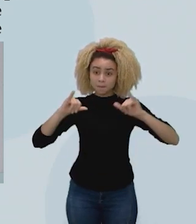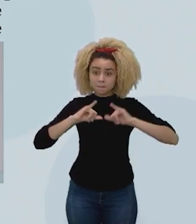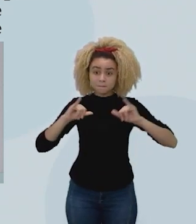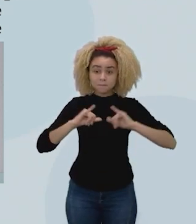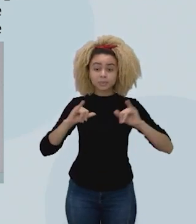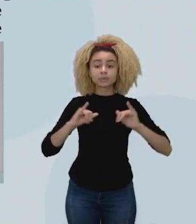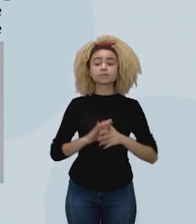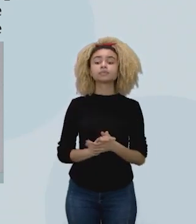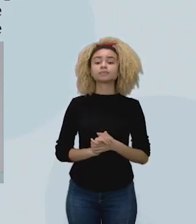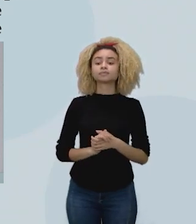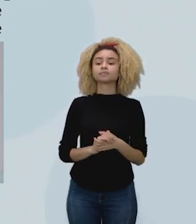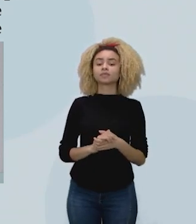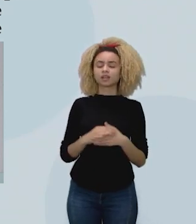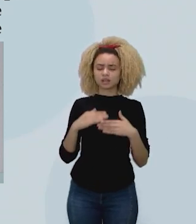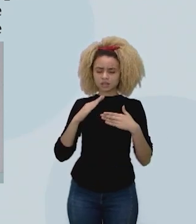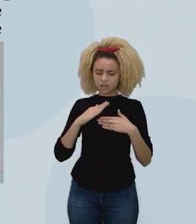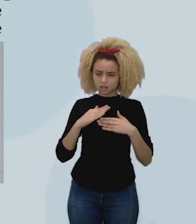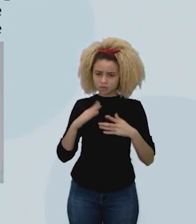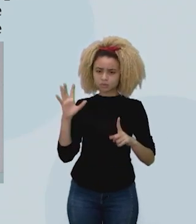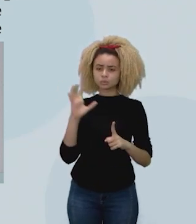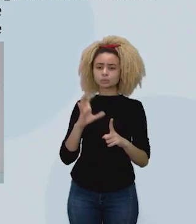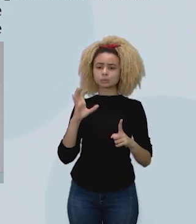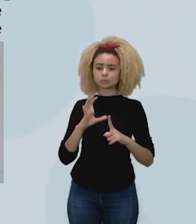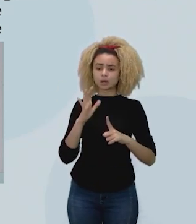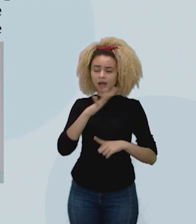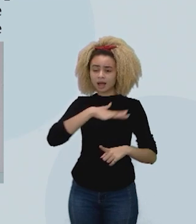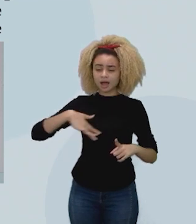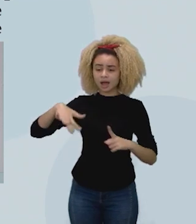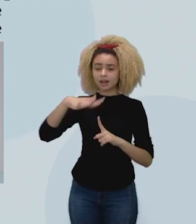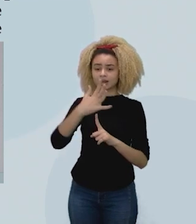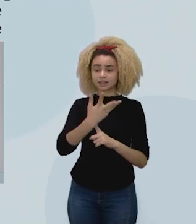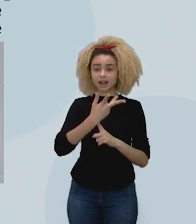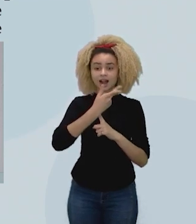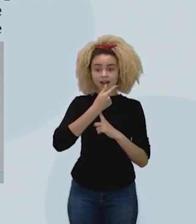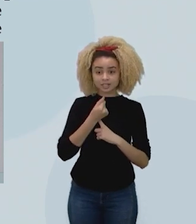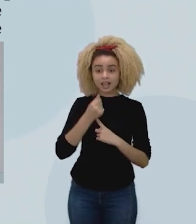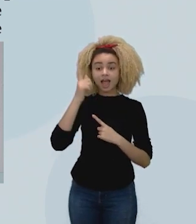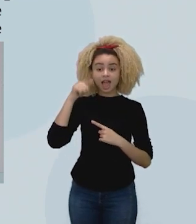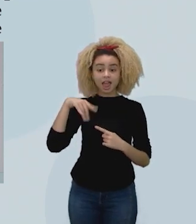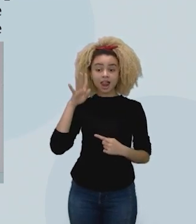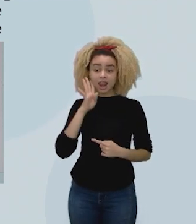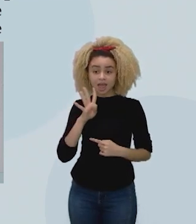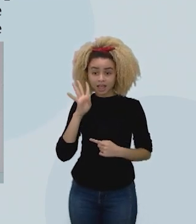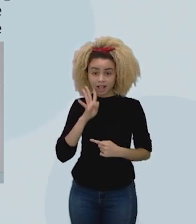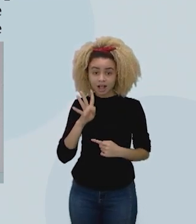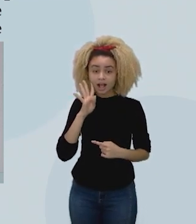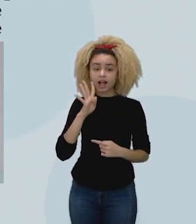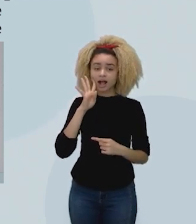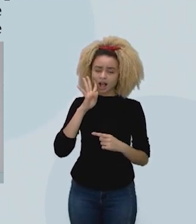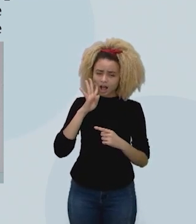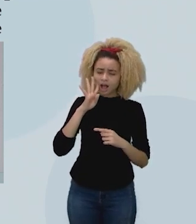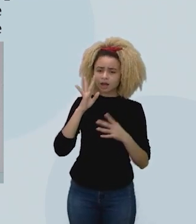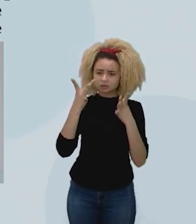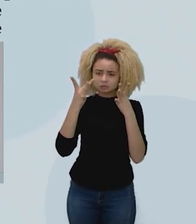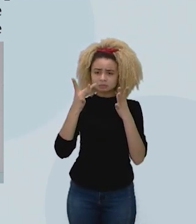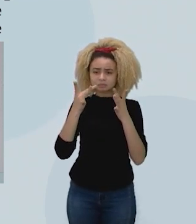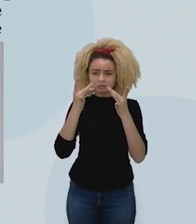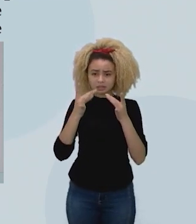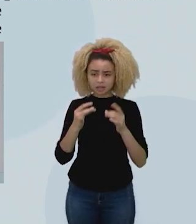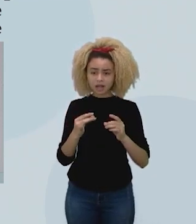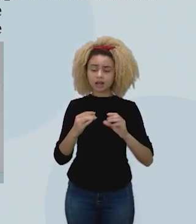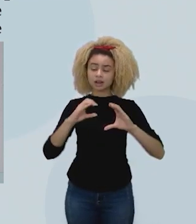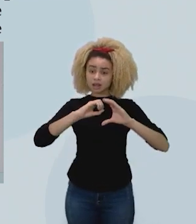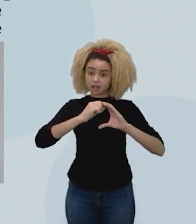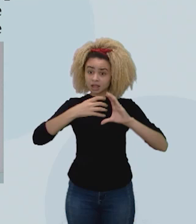o mercado de arte, né? E são características marcantes da obra de Andy Warhol e de todos, né, os artistas da pop art